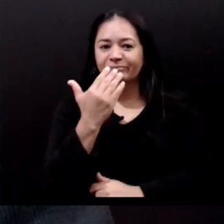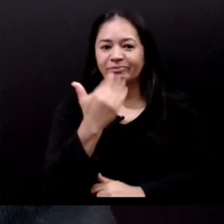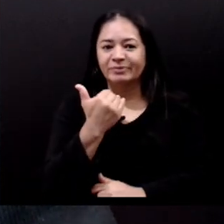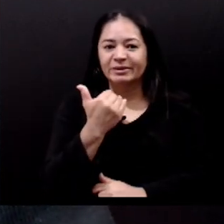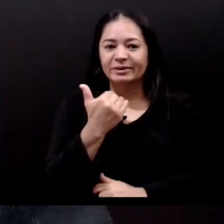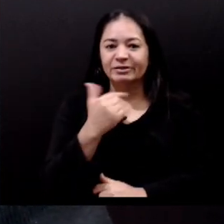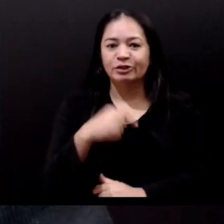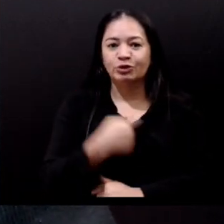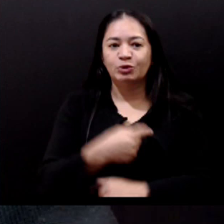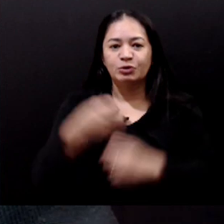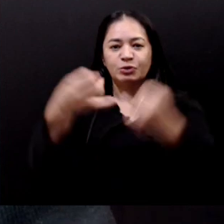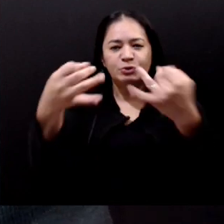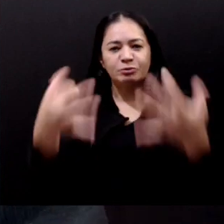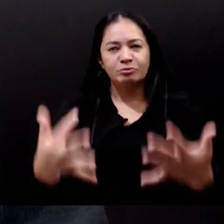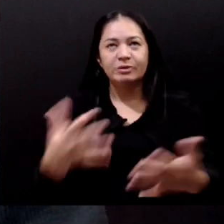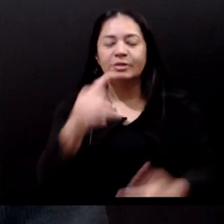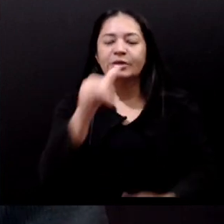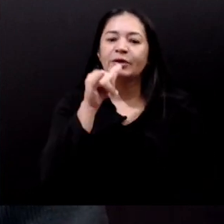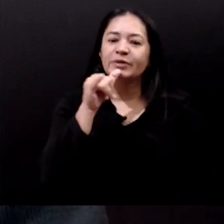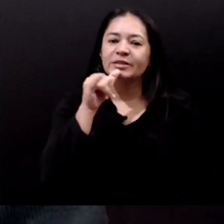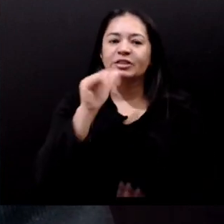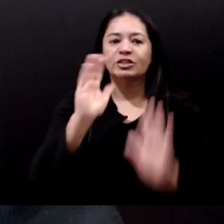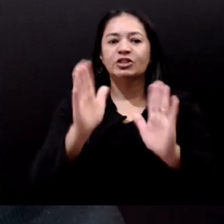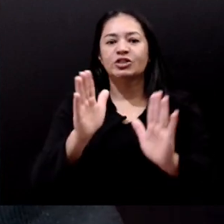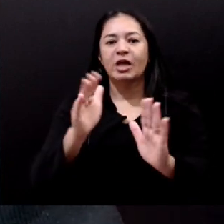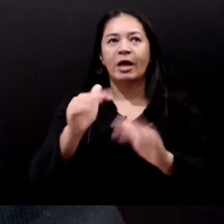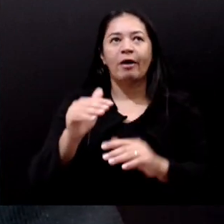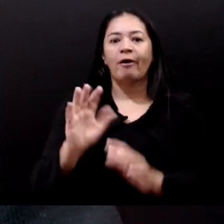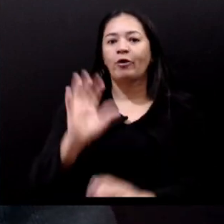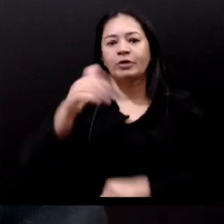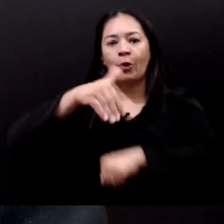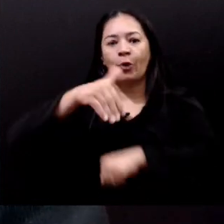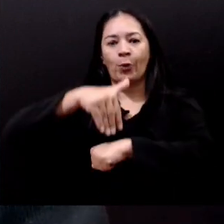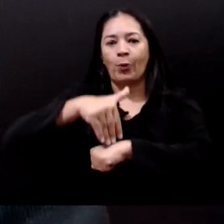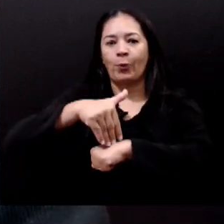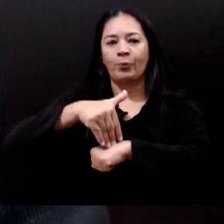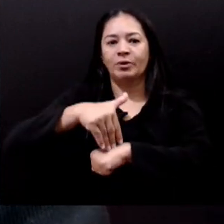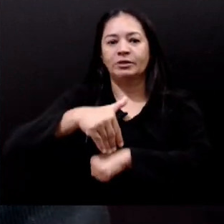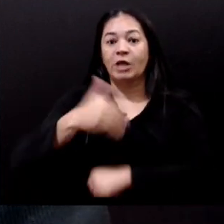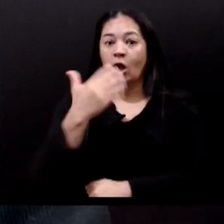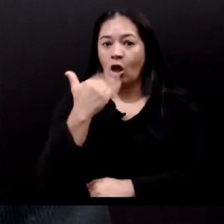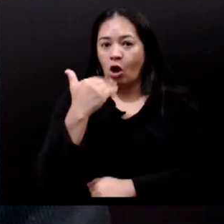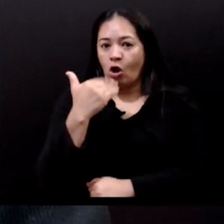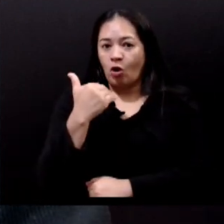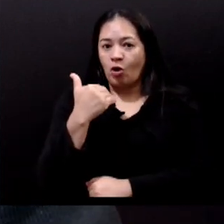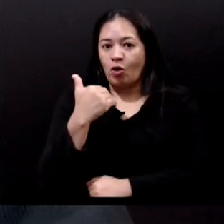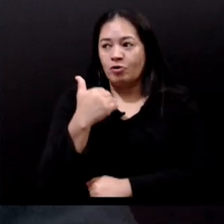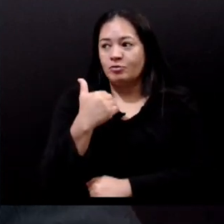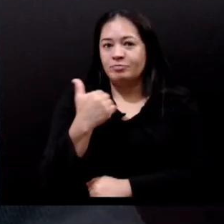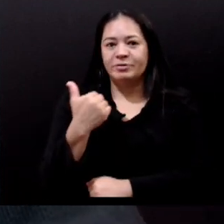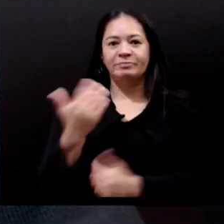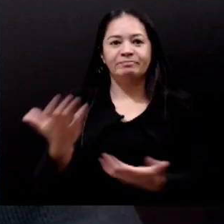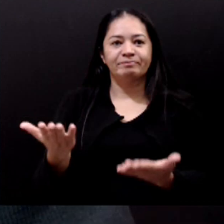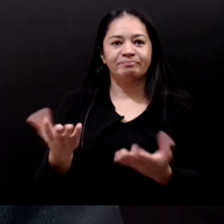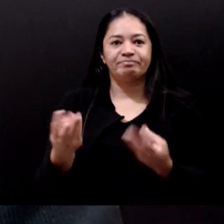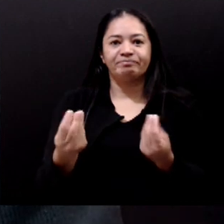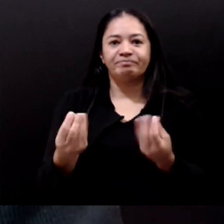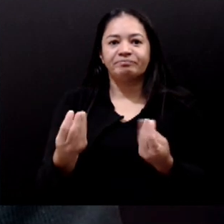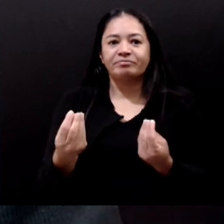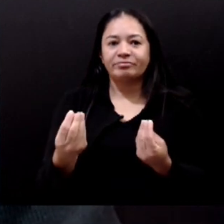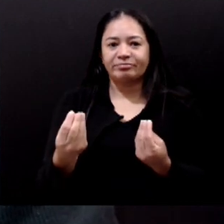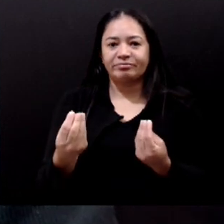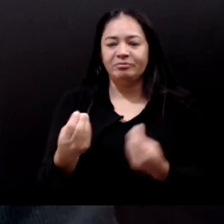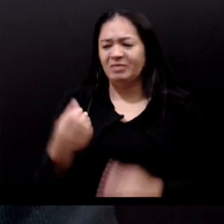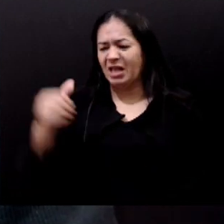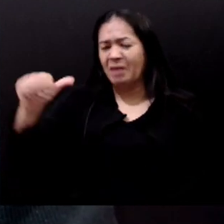por exemplo, isso gera muita culpa, né. Come alguma coisa, né, lá no sentido de que, não é bom aquilo, né. Então,